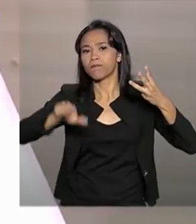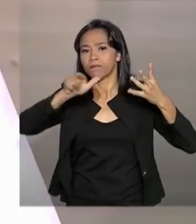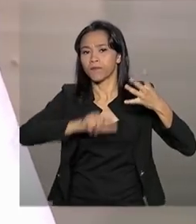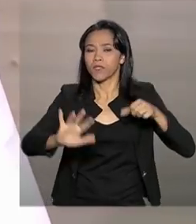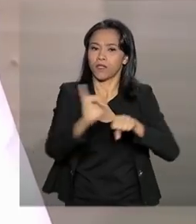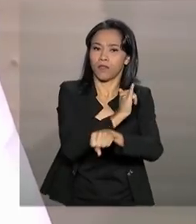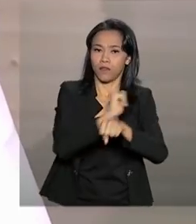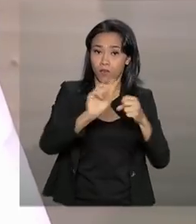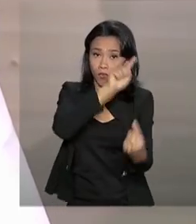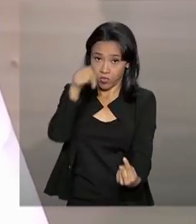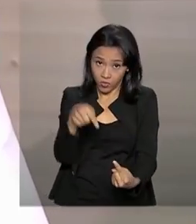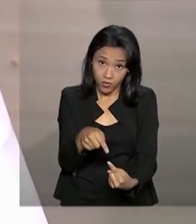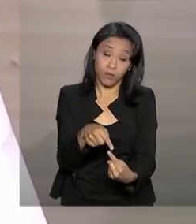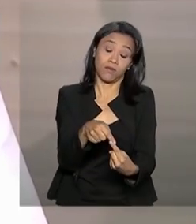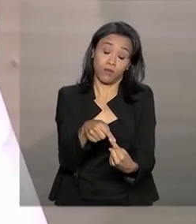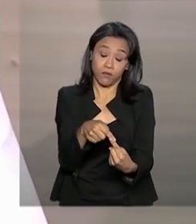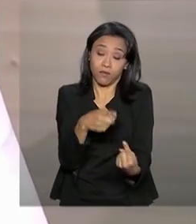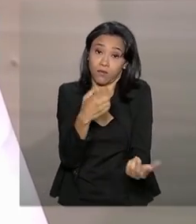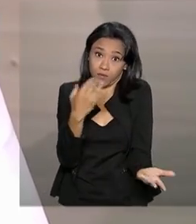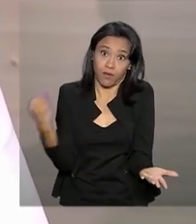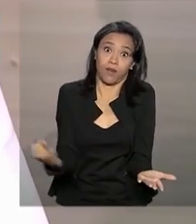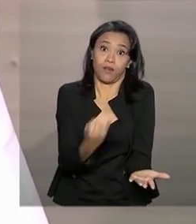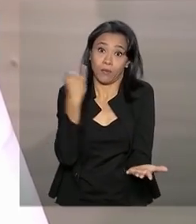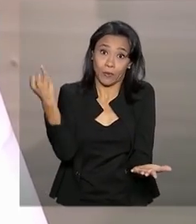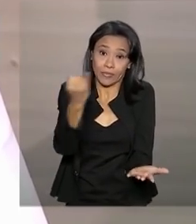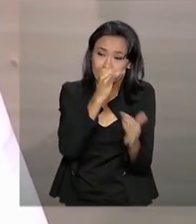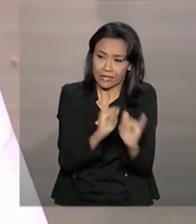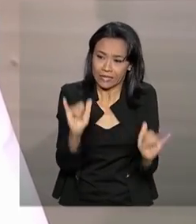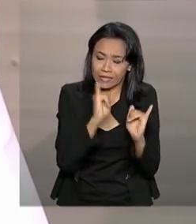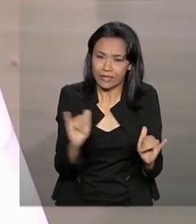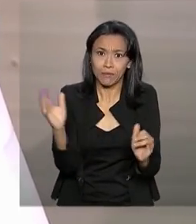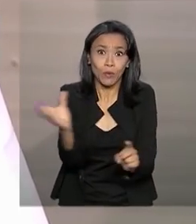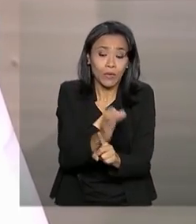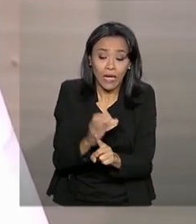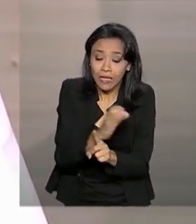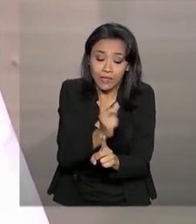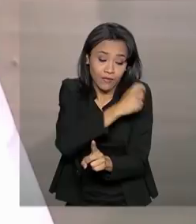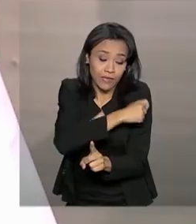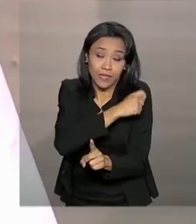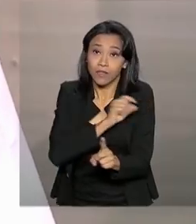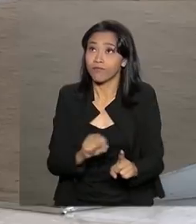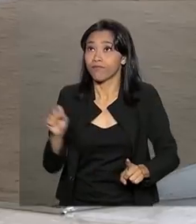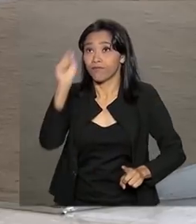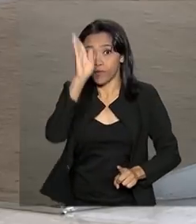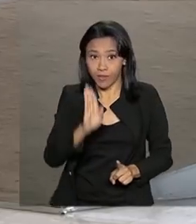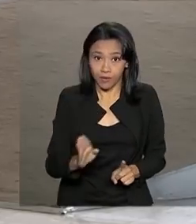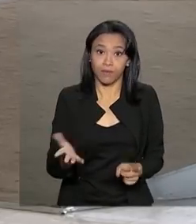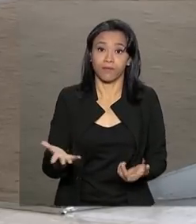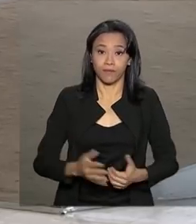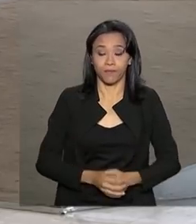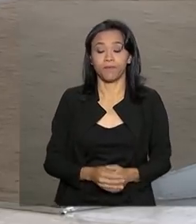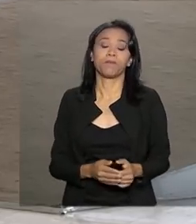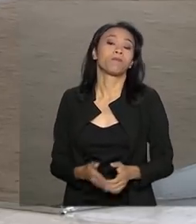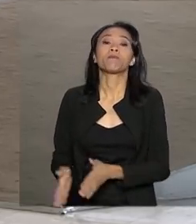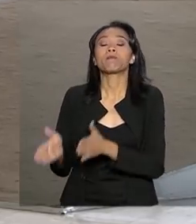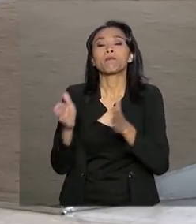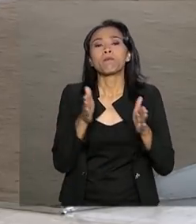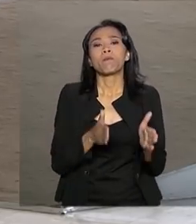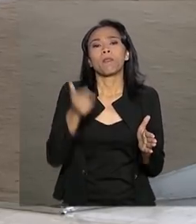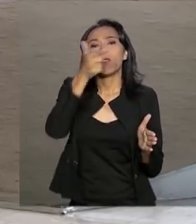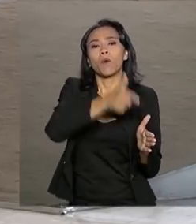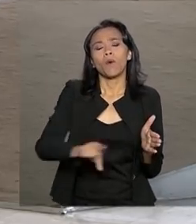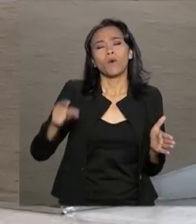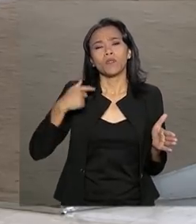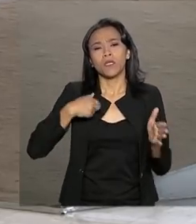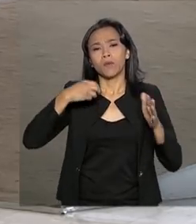medidas para aumentar a importância da carteira de vacinação em todo o território nacional. E olha, uma notícia